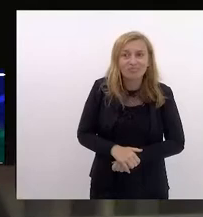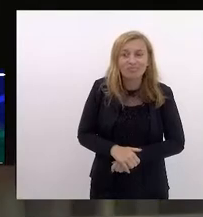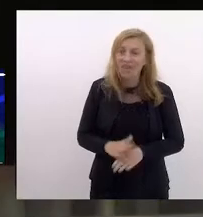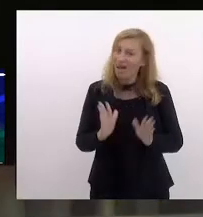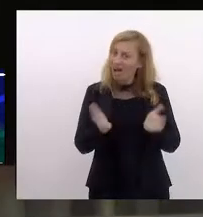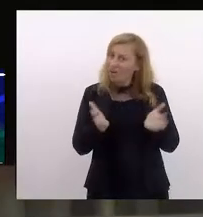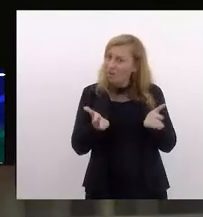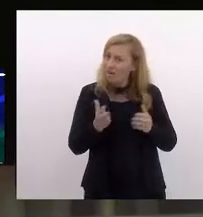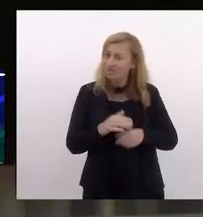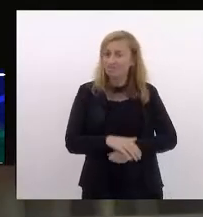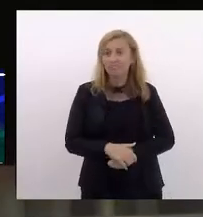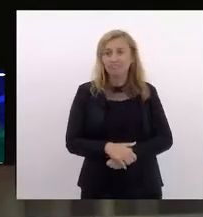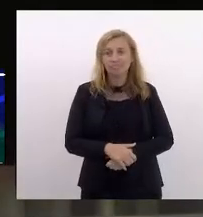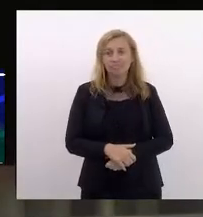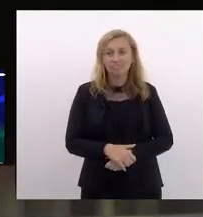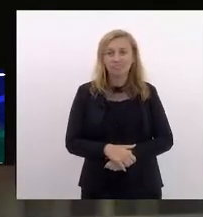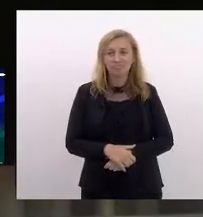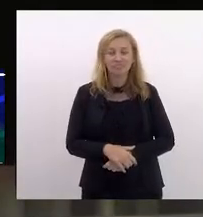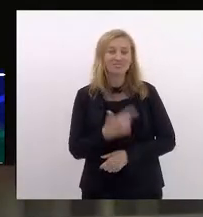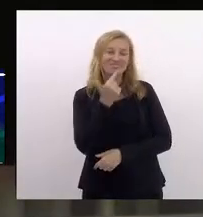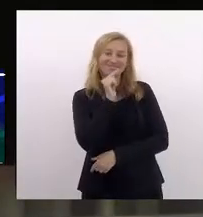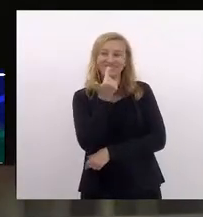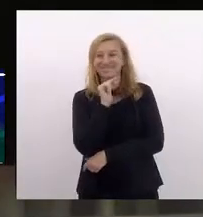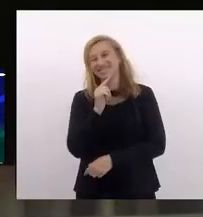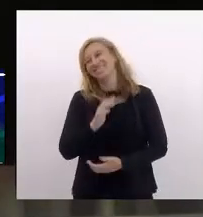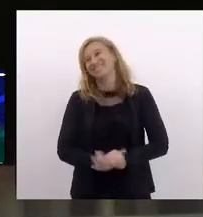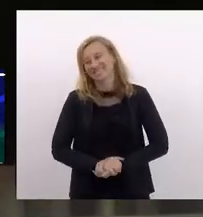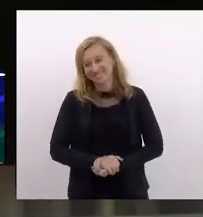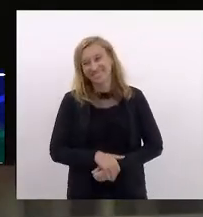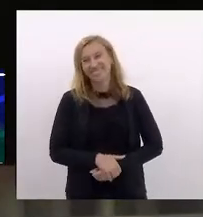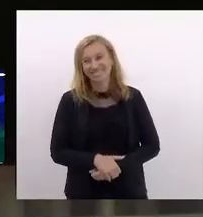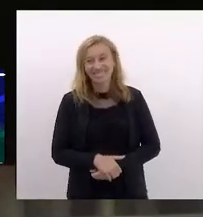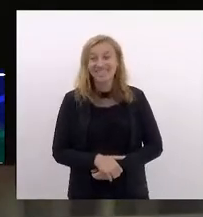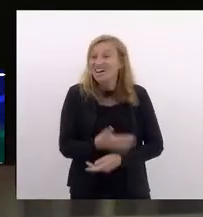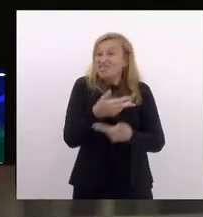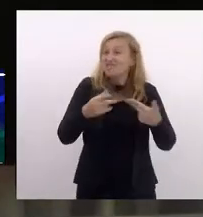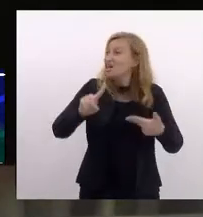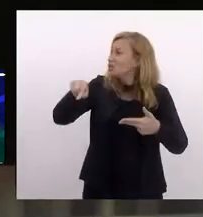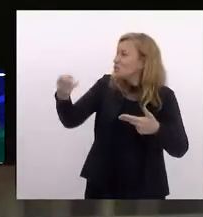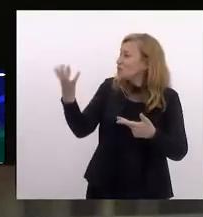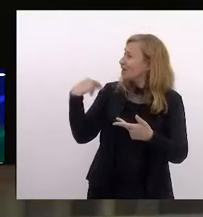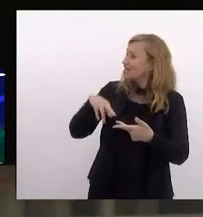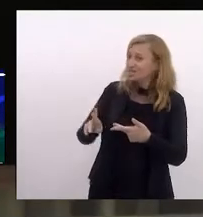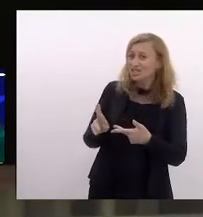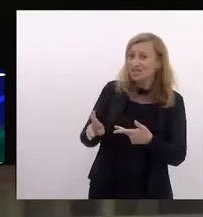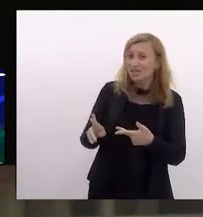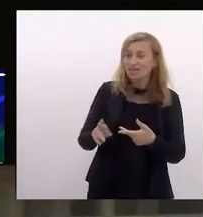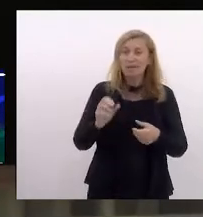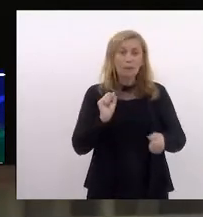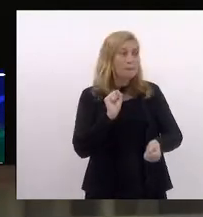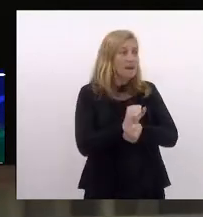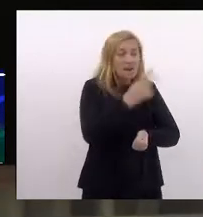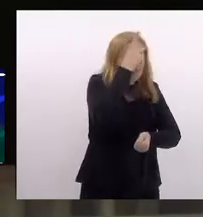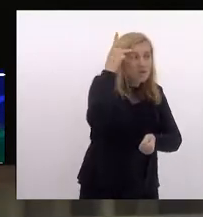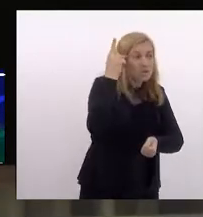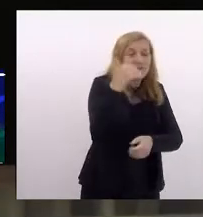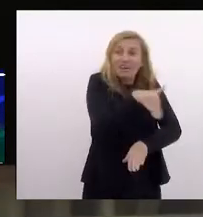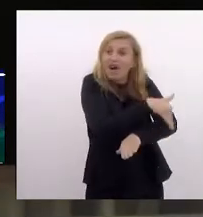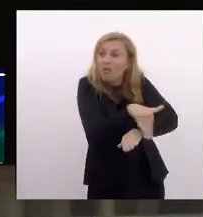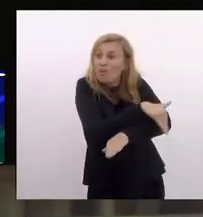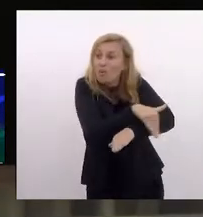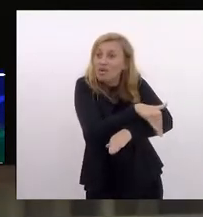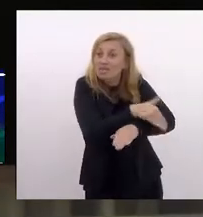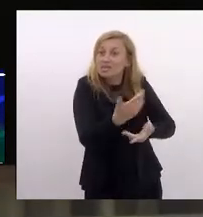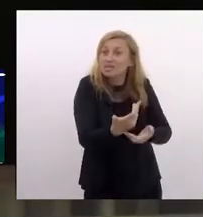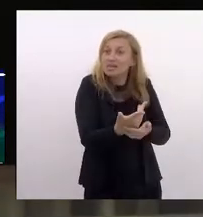e agora é engraçado né tantas outras religiões abordam pessoas na Ruas das ruas